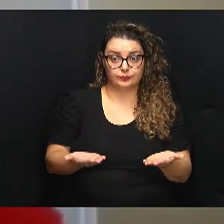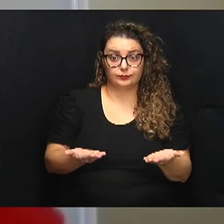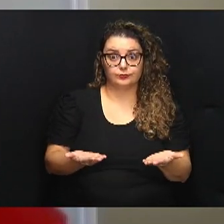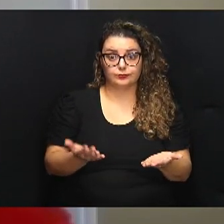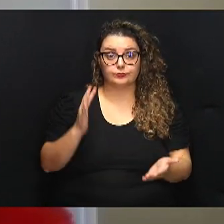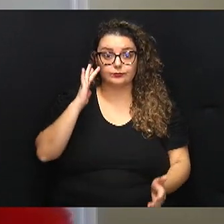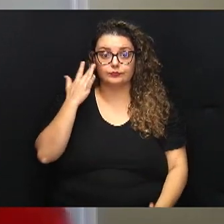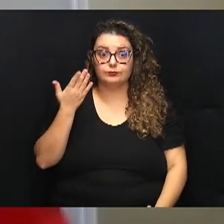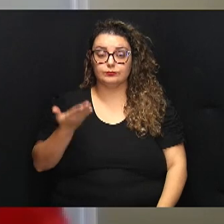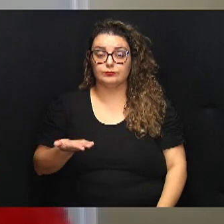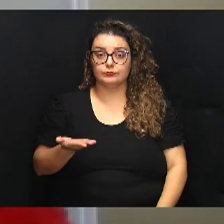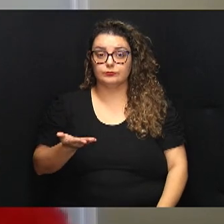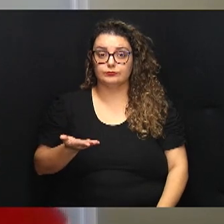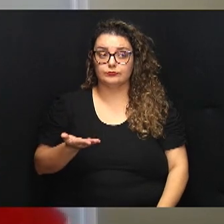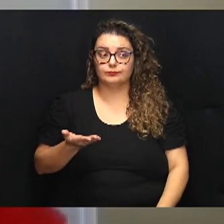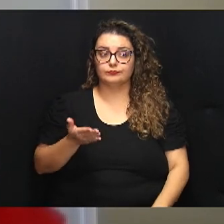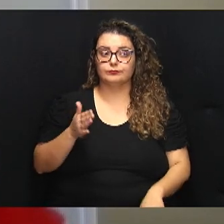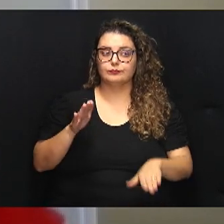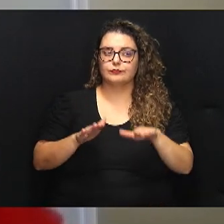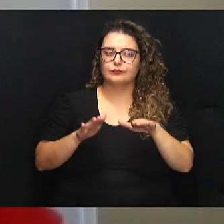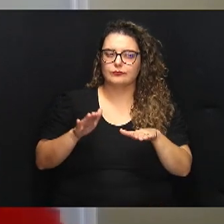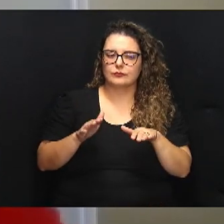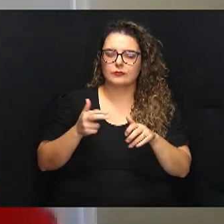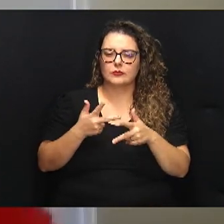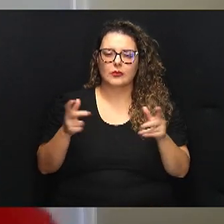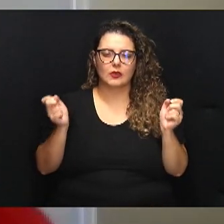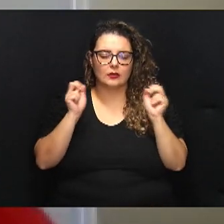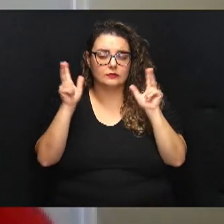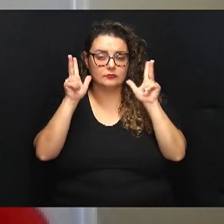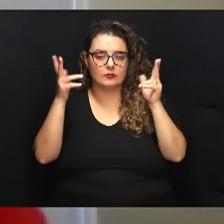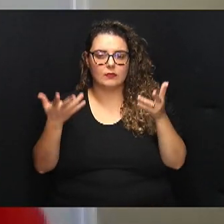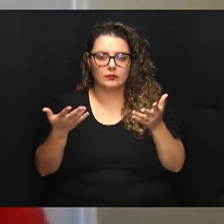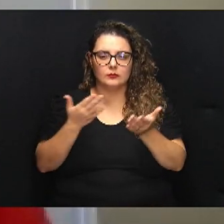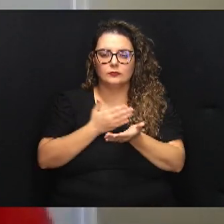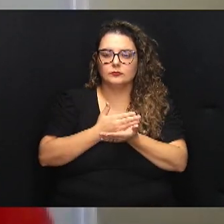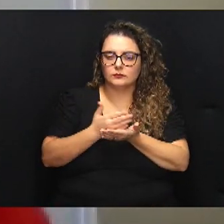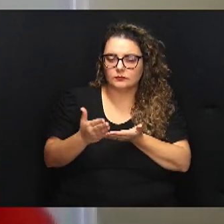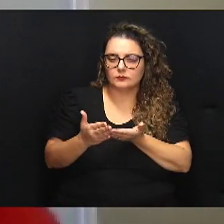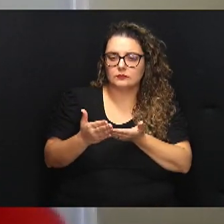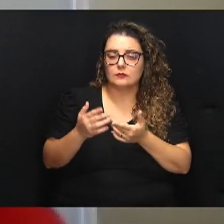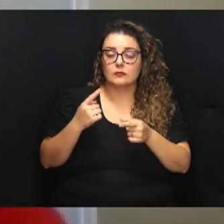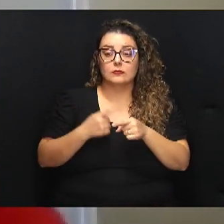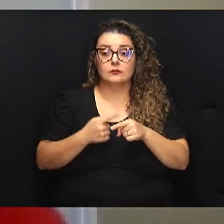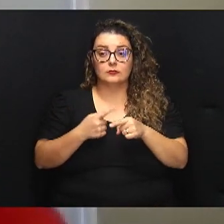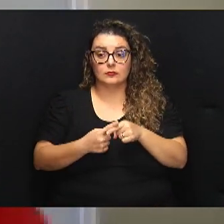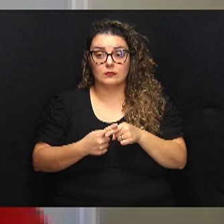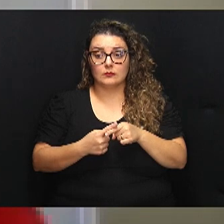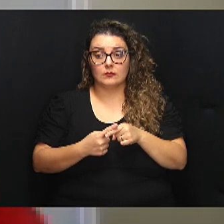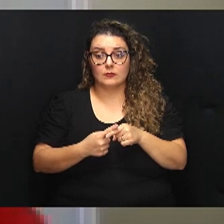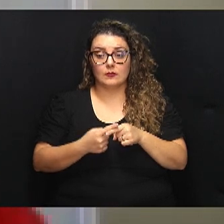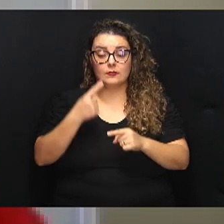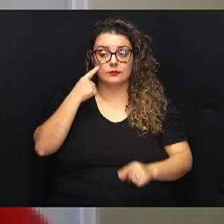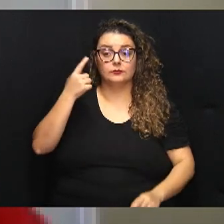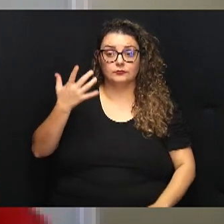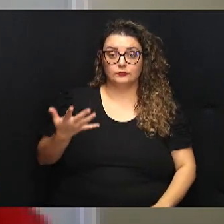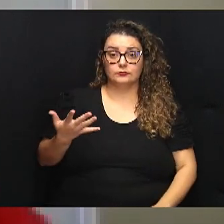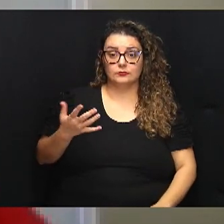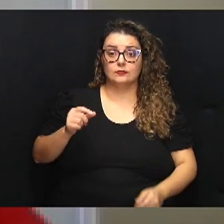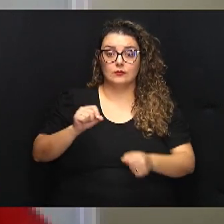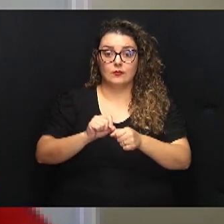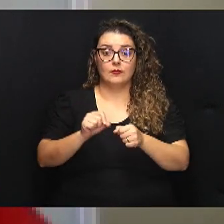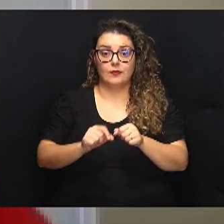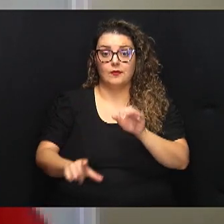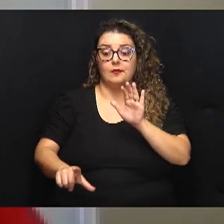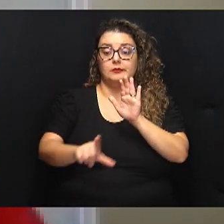que talvez a coisa que mais chama a atenção logo de início, porque se a ideia é fazer uma lei geral